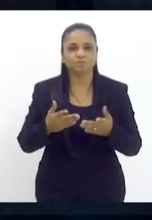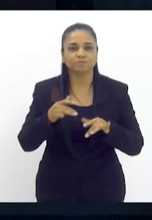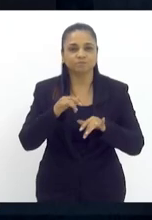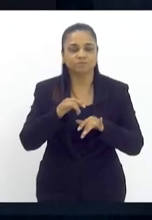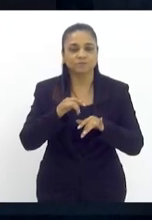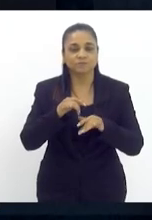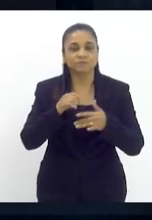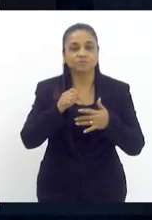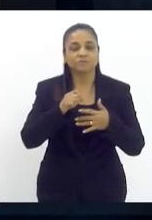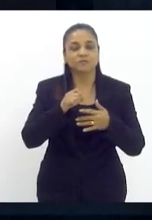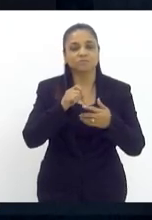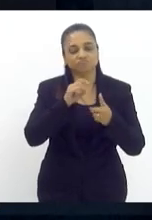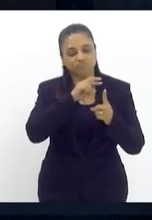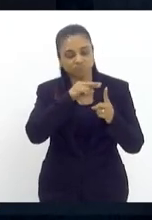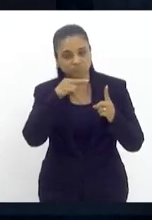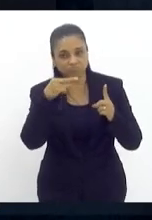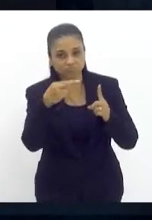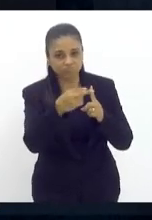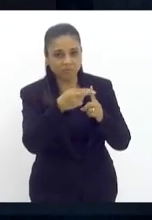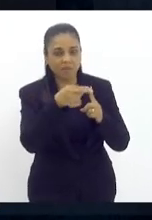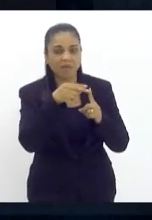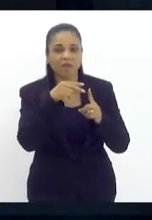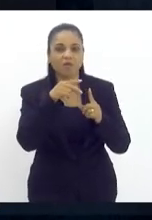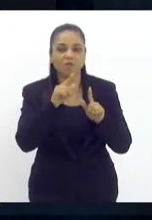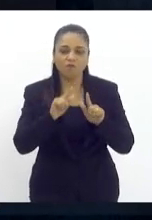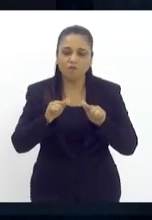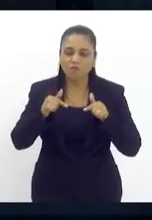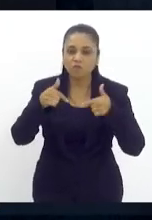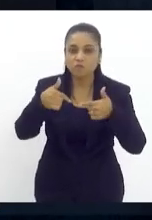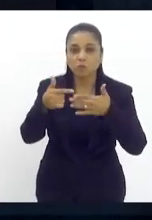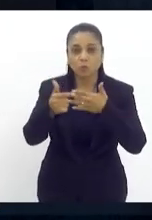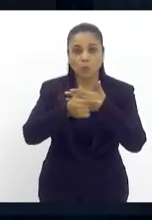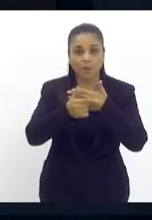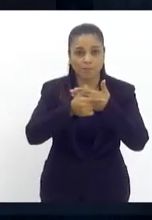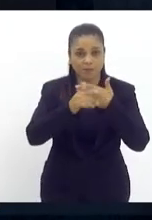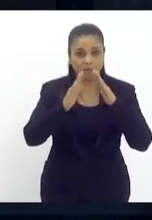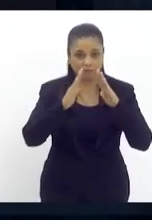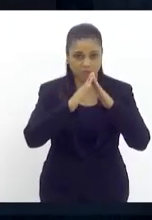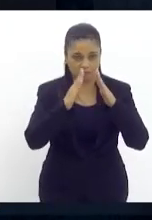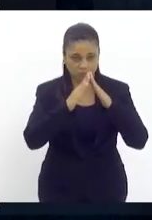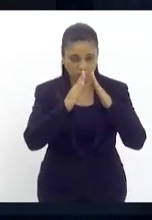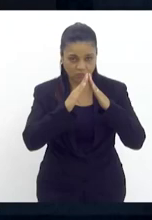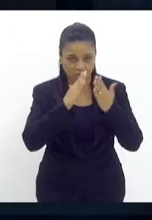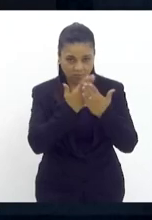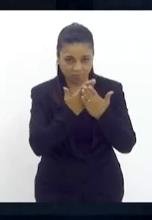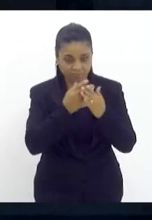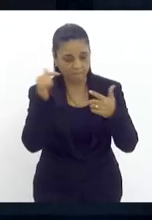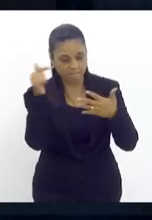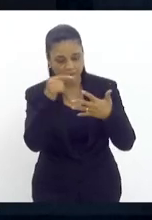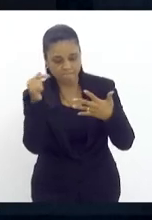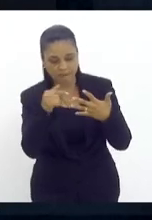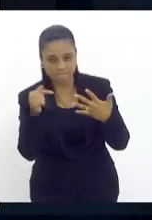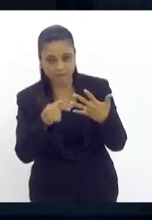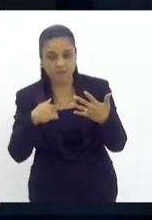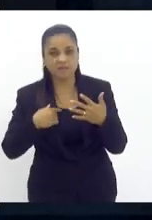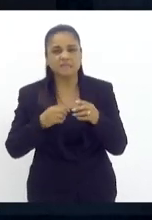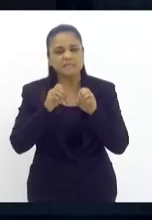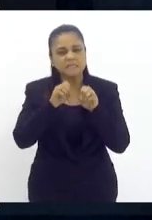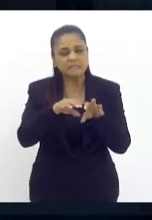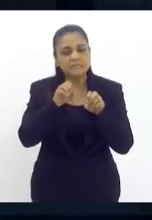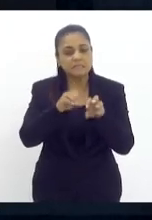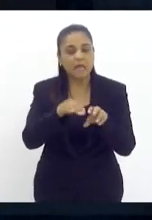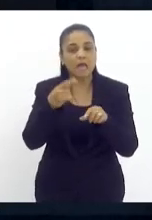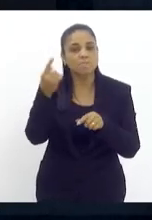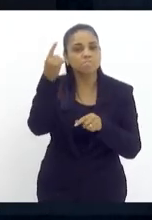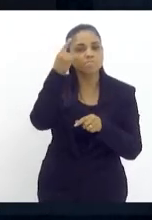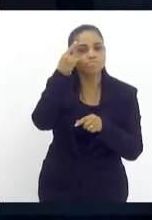desses aspectos, né? Da função, do papel da escola. Então, esse ensinar a pensar, né? Então, hoje em dia,